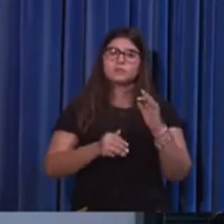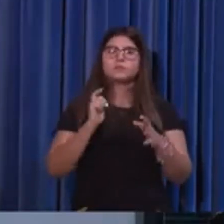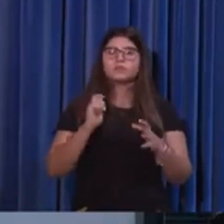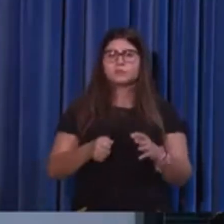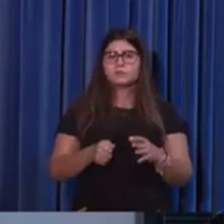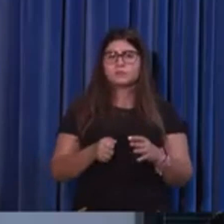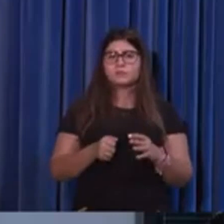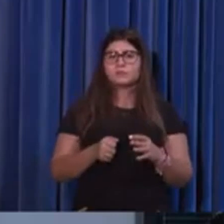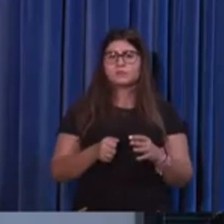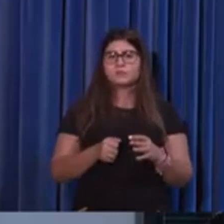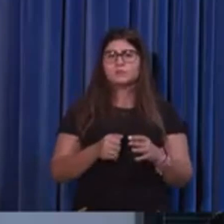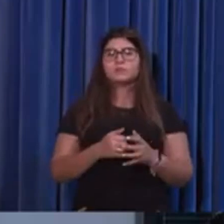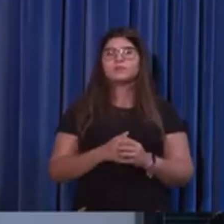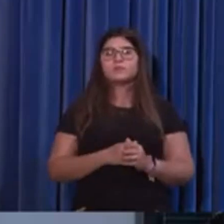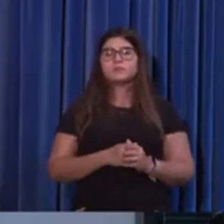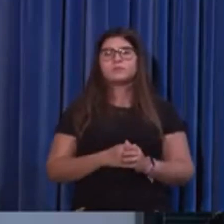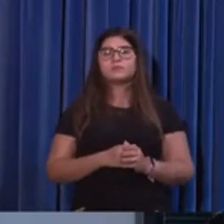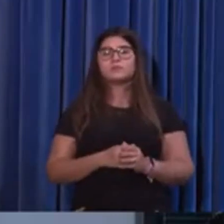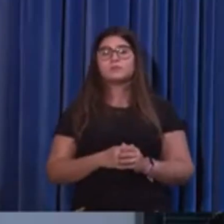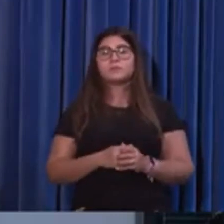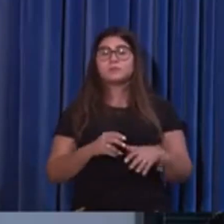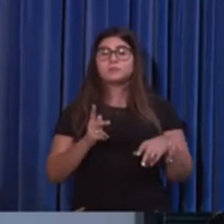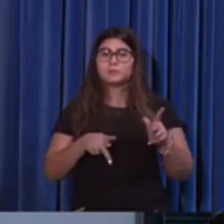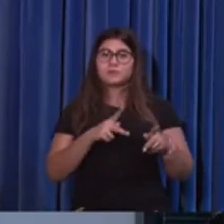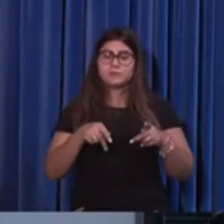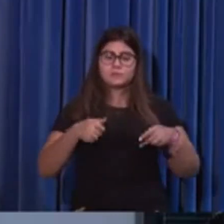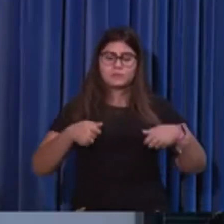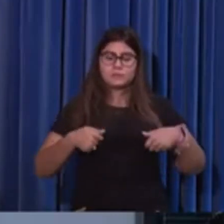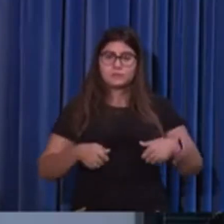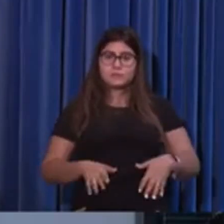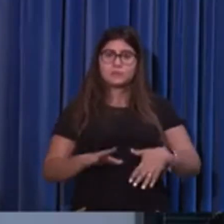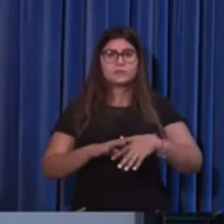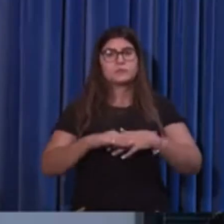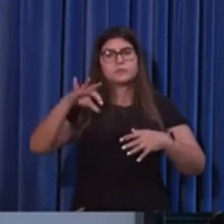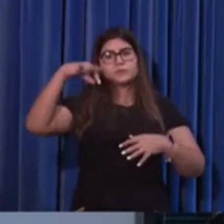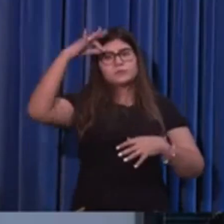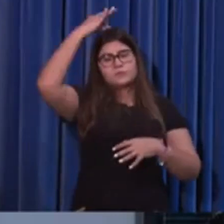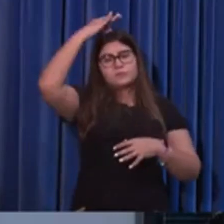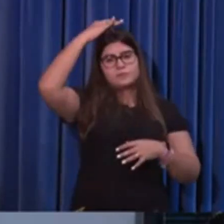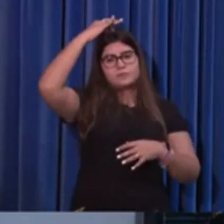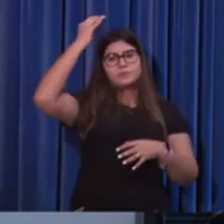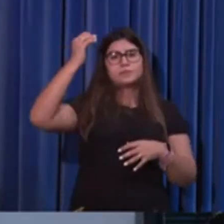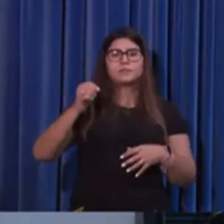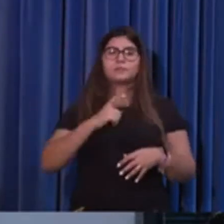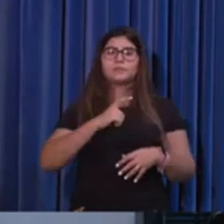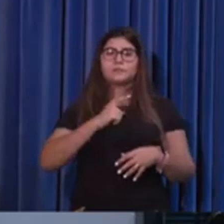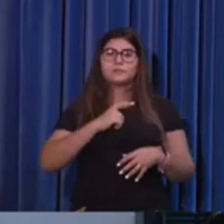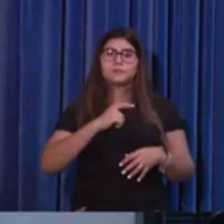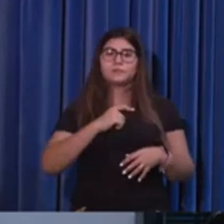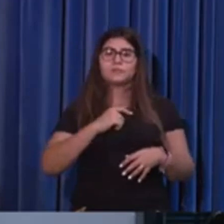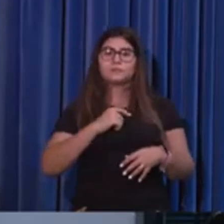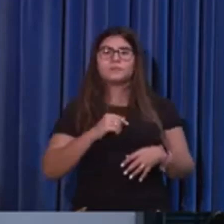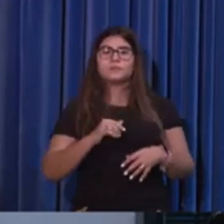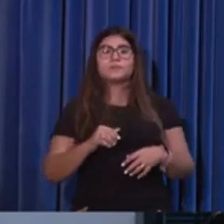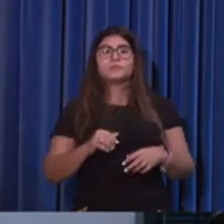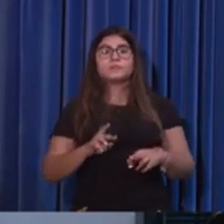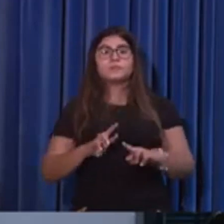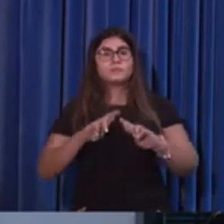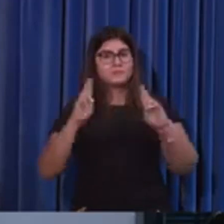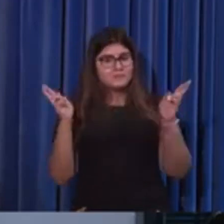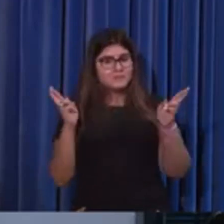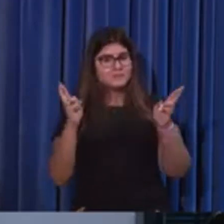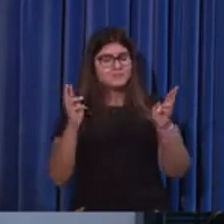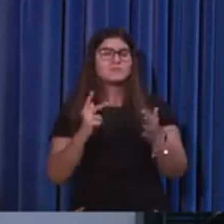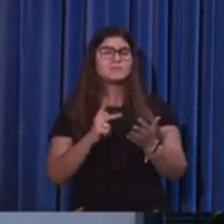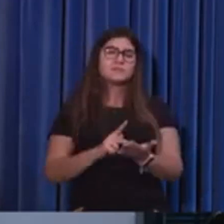porque para os nascidos de novo há a linda frase de esperança. É verdade. Olha